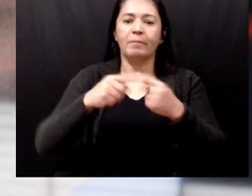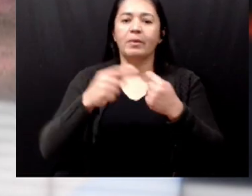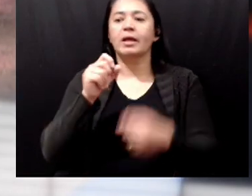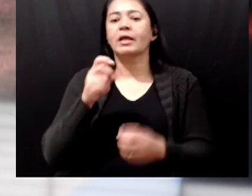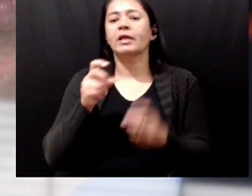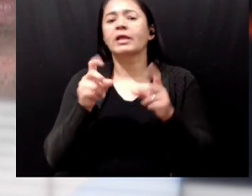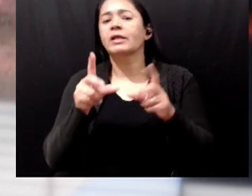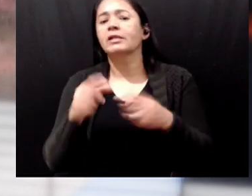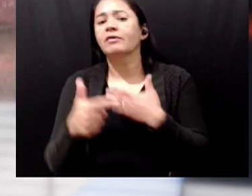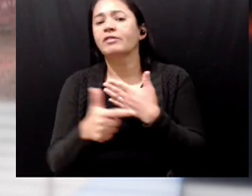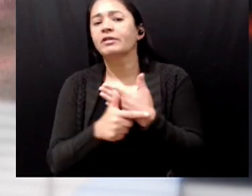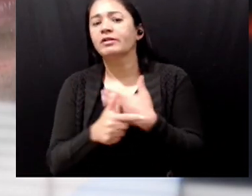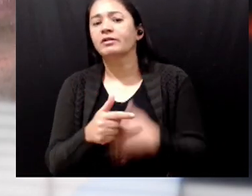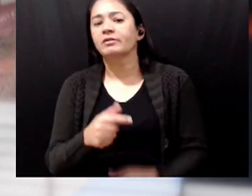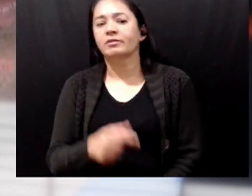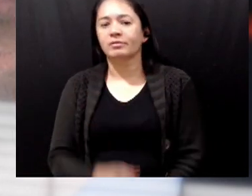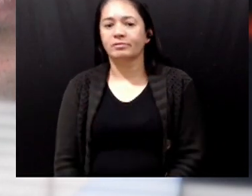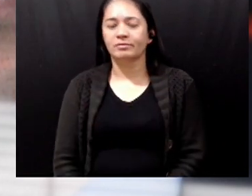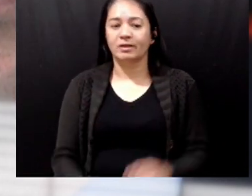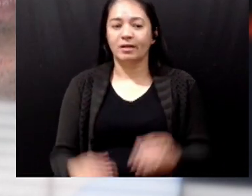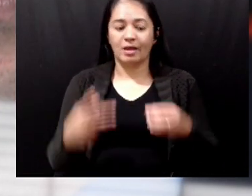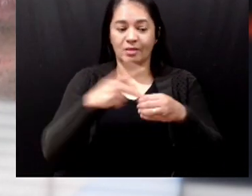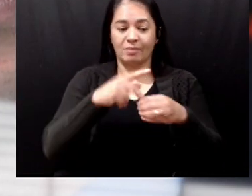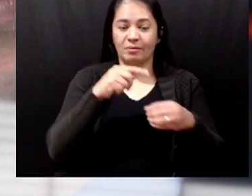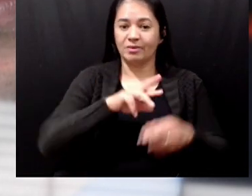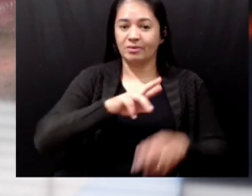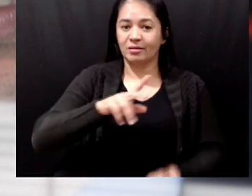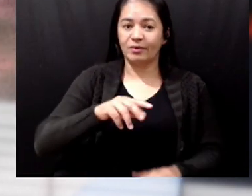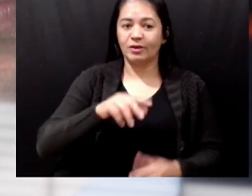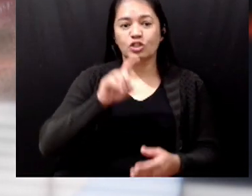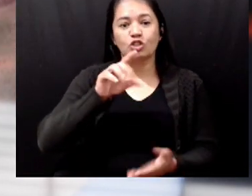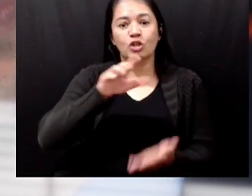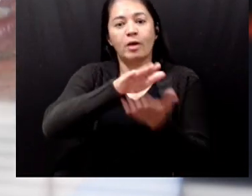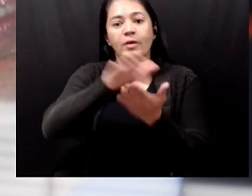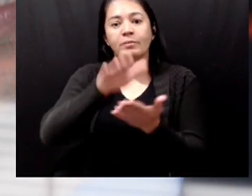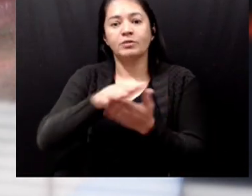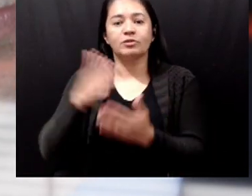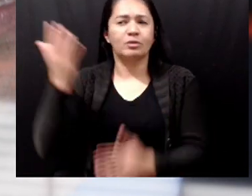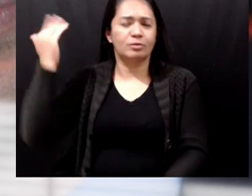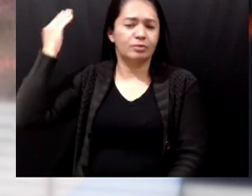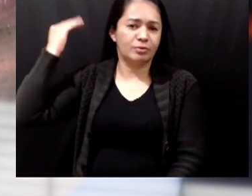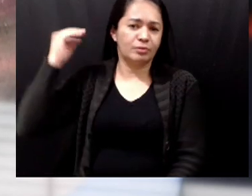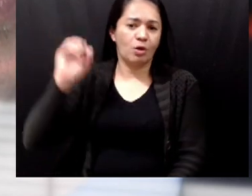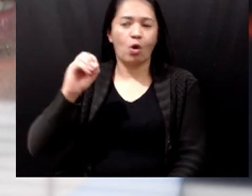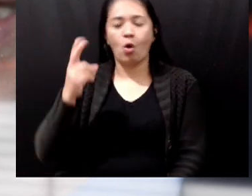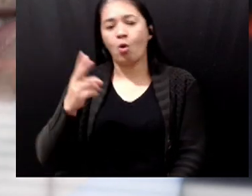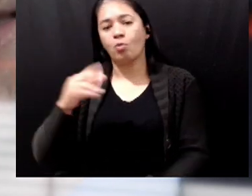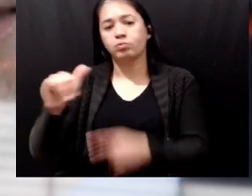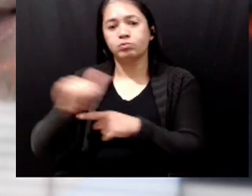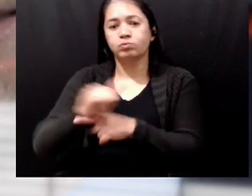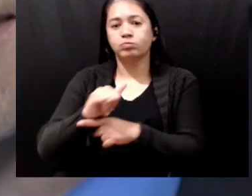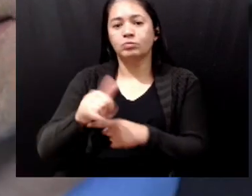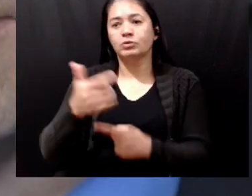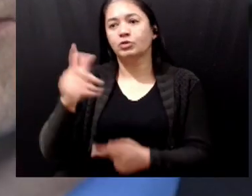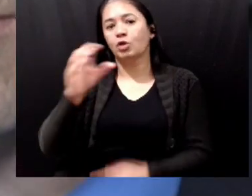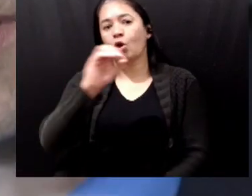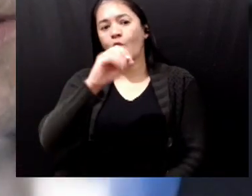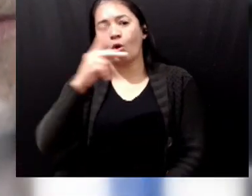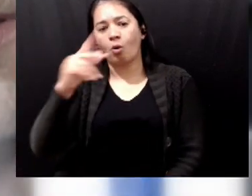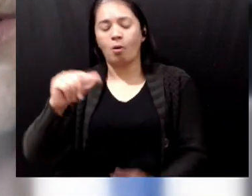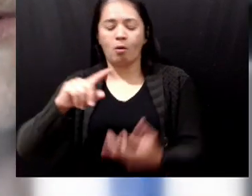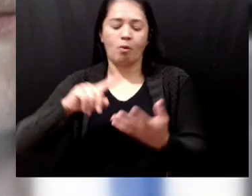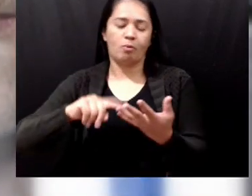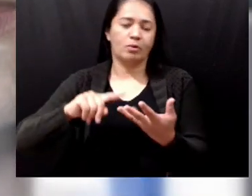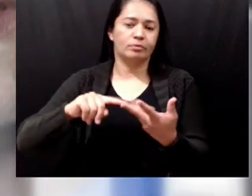própria Petrobras, porque a Petrobras emitiu essas ações há muito tempo atrás, ou vai ter um mecanismo de OPA, que é pós-fusão da empresa, enfim. Mas